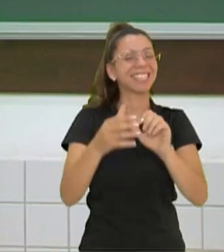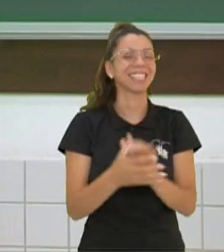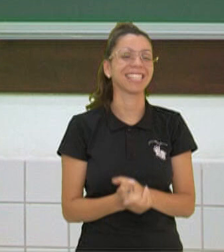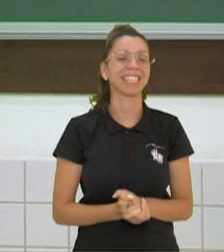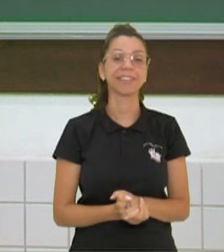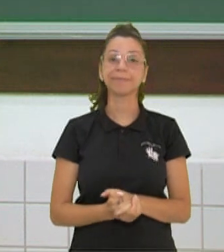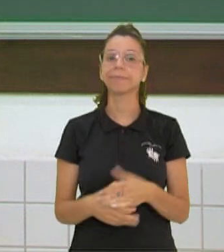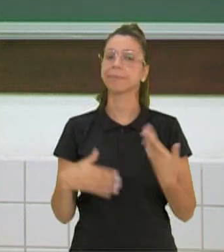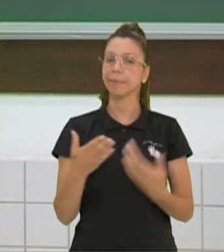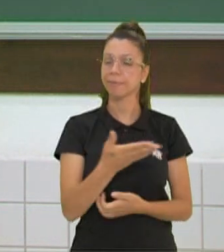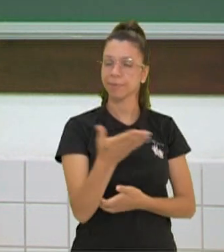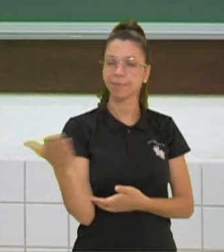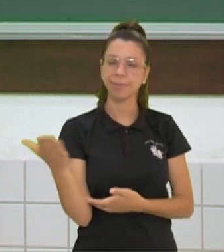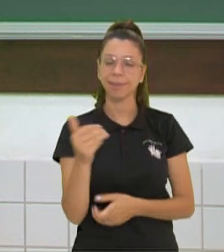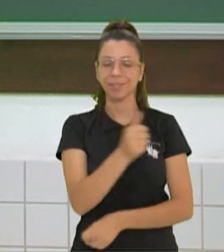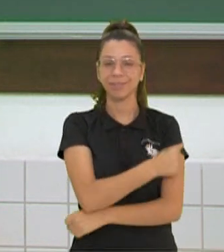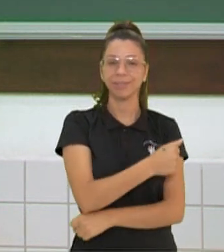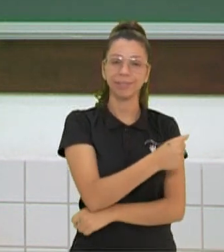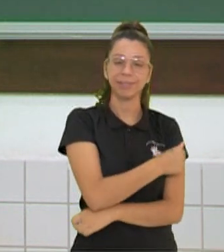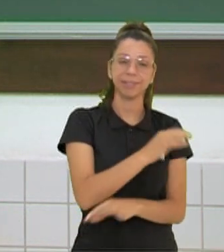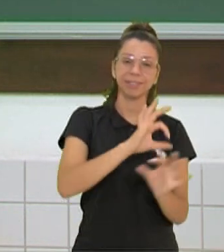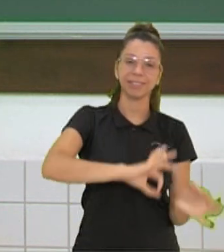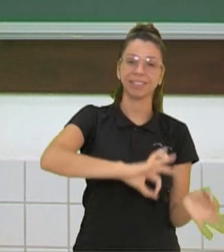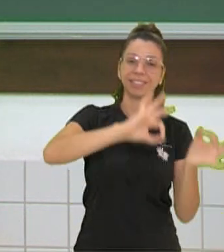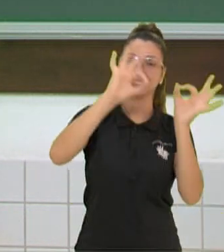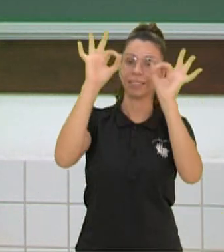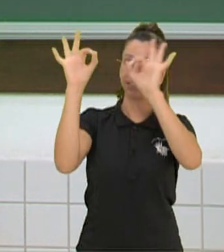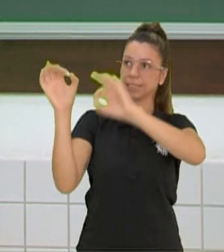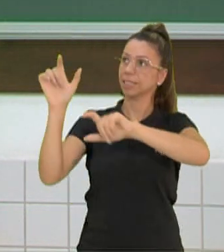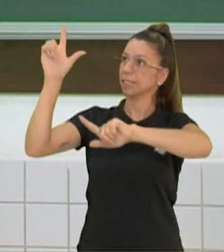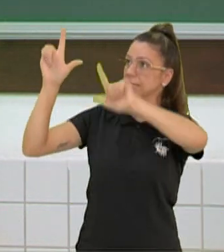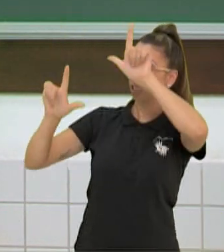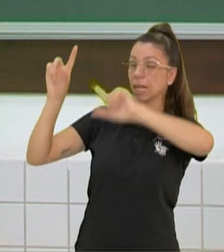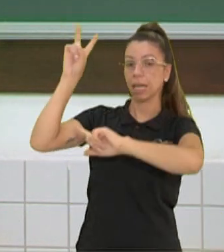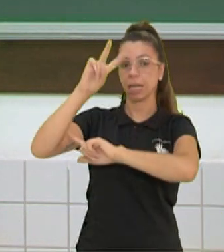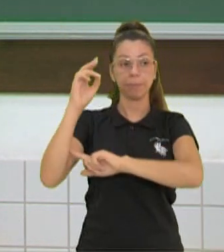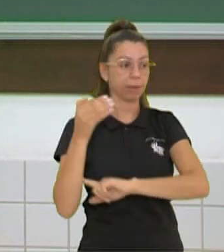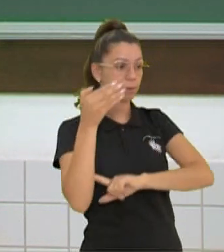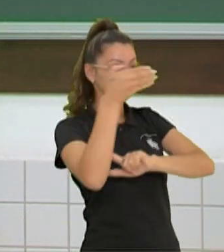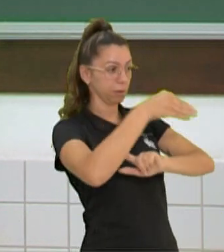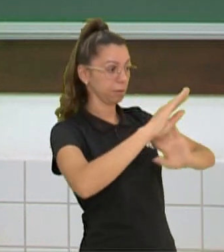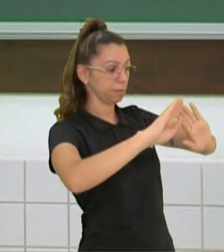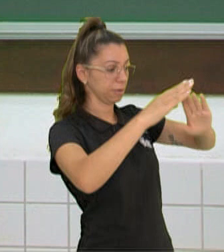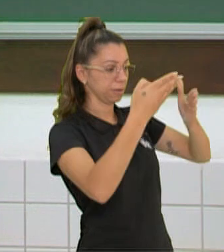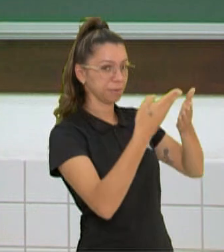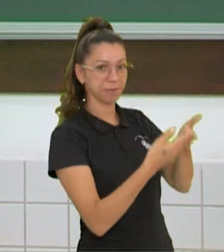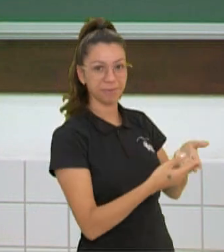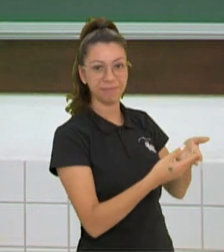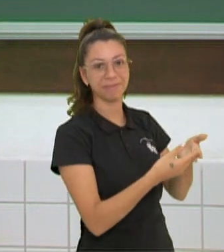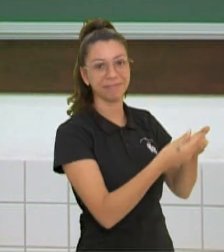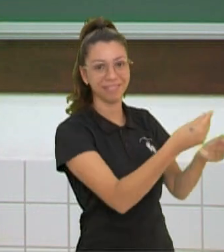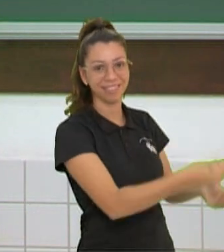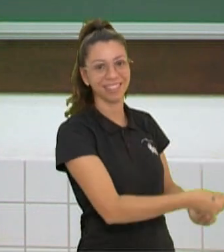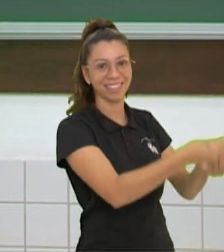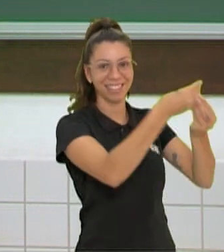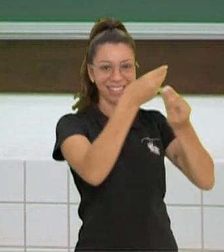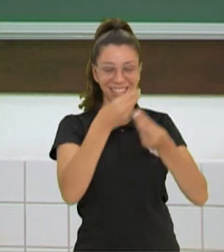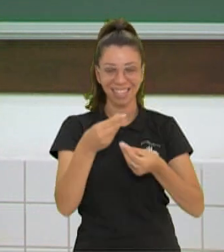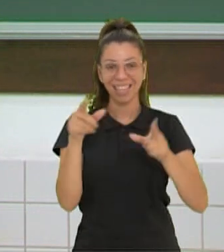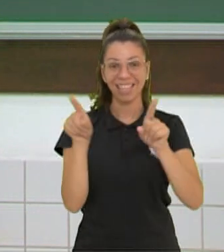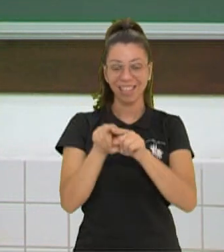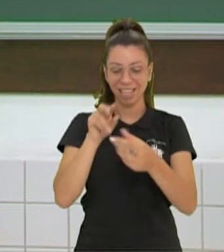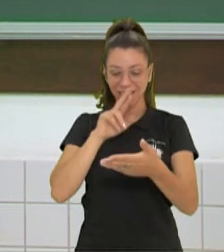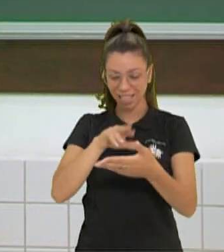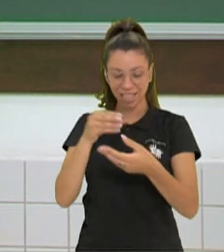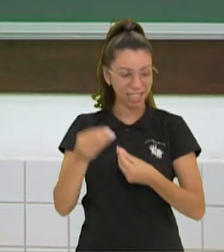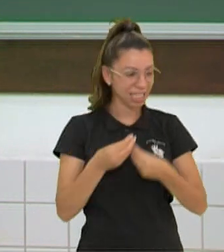E para você que está assistindo a aula pela televisão, lembrar de pegar as atividades no colégio e devolver. Lembrar também que cada